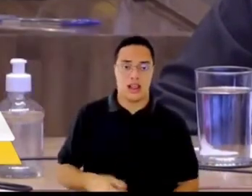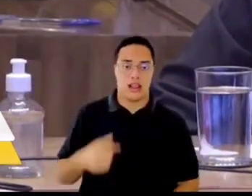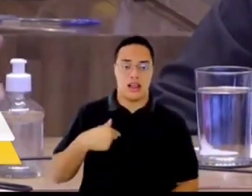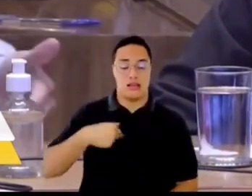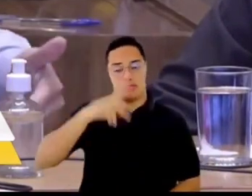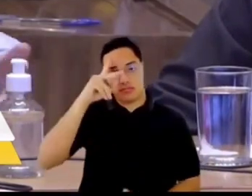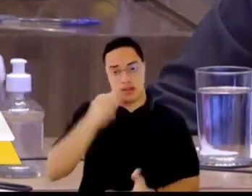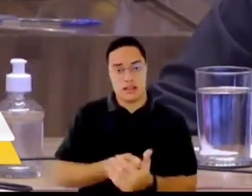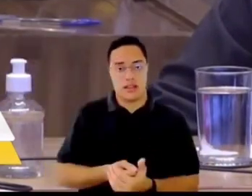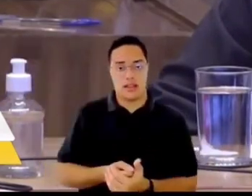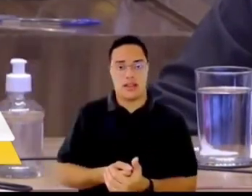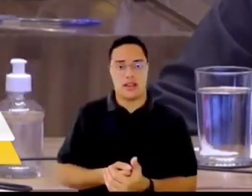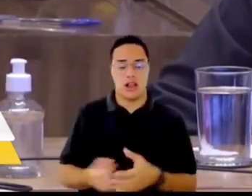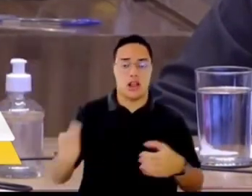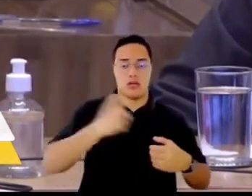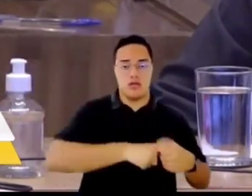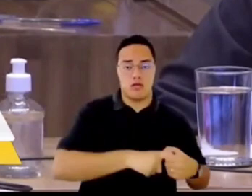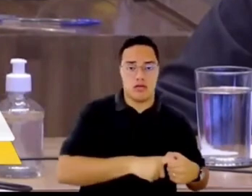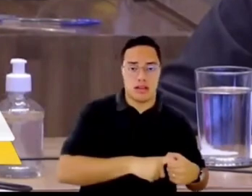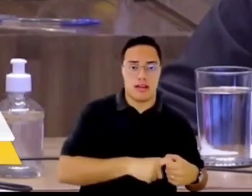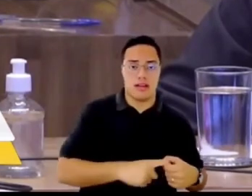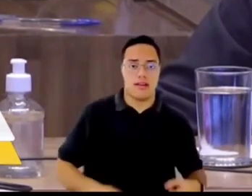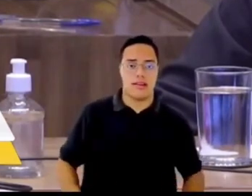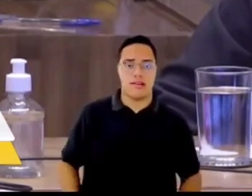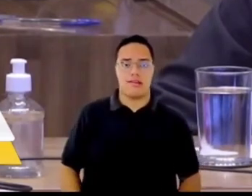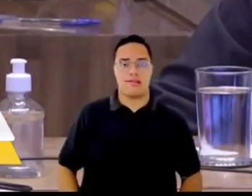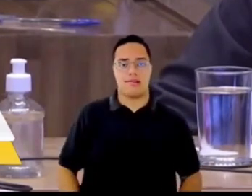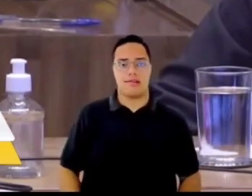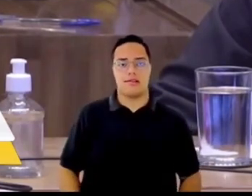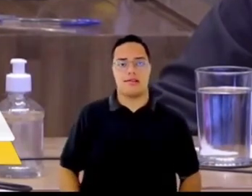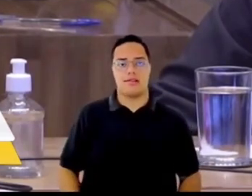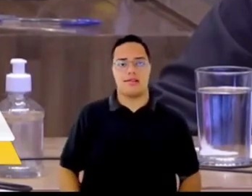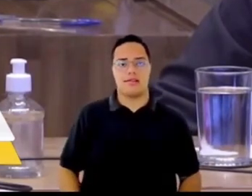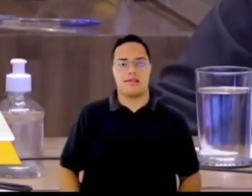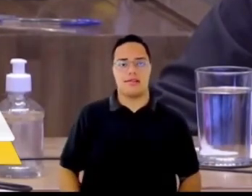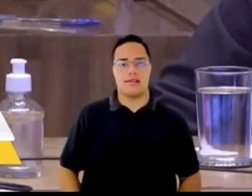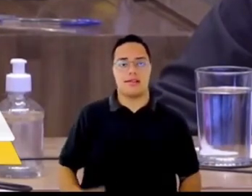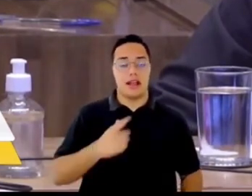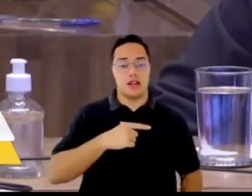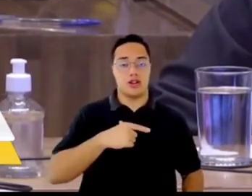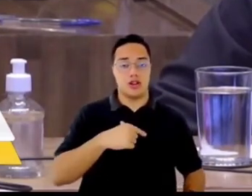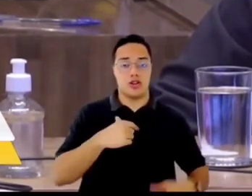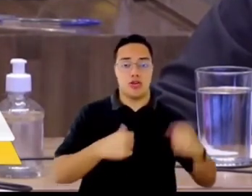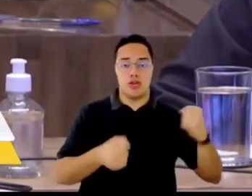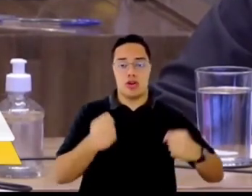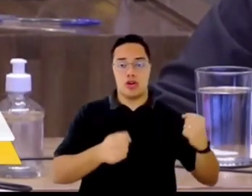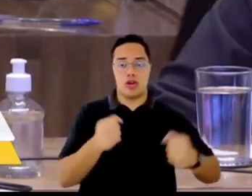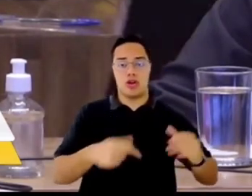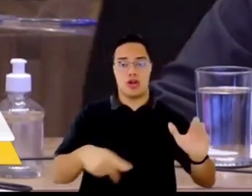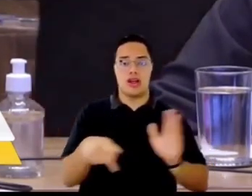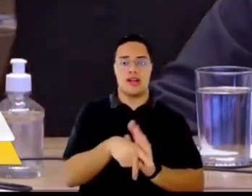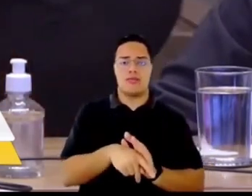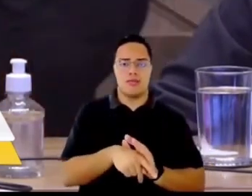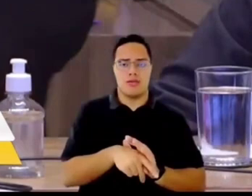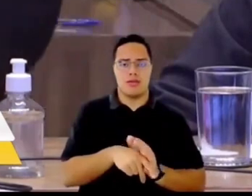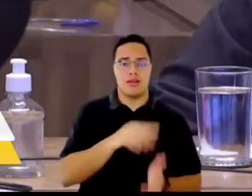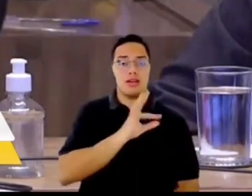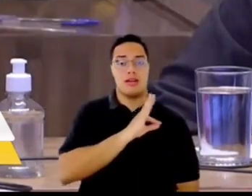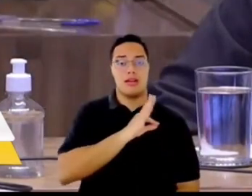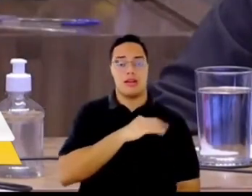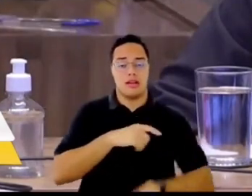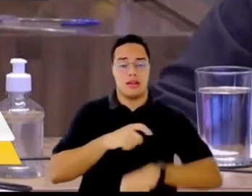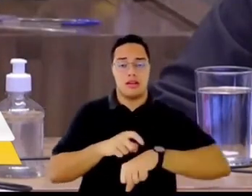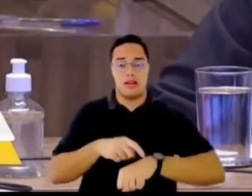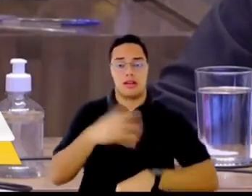retornar. No caminho, nós cruzamos com a viatura da polícia, por volta de 4 horas da manhã já. Só